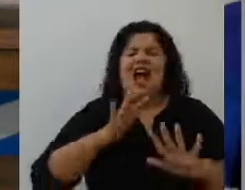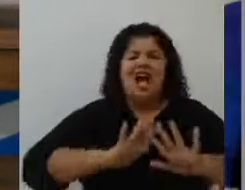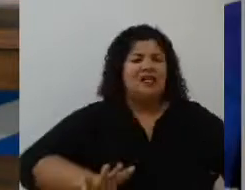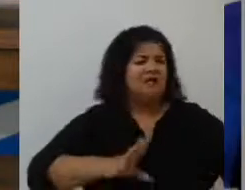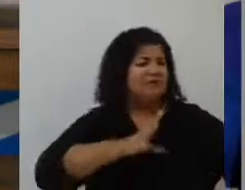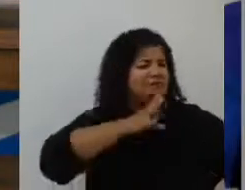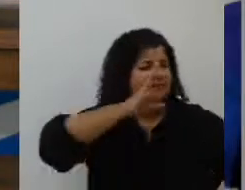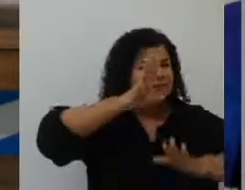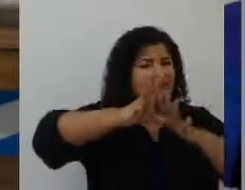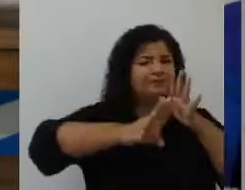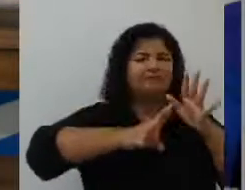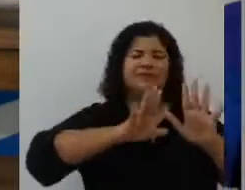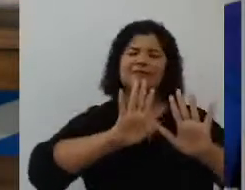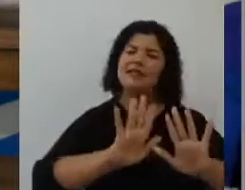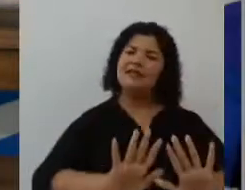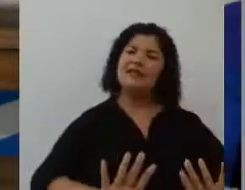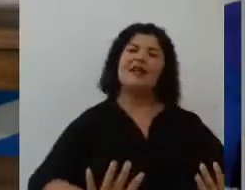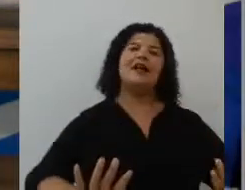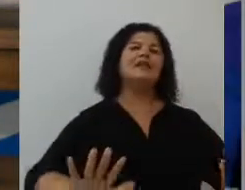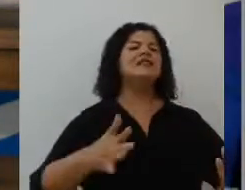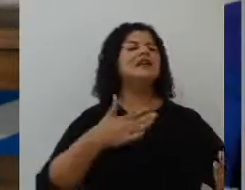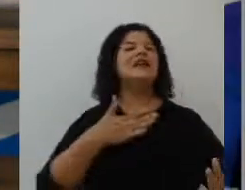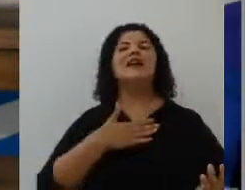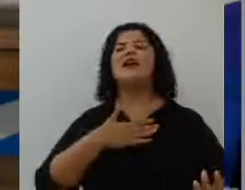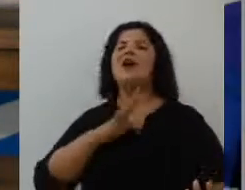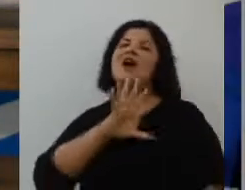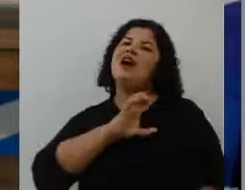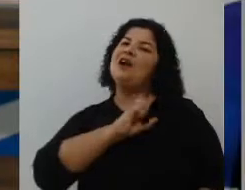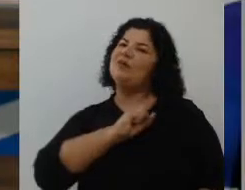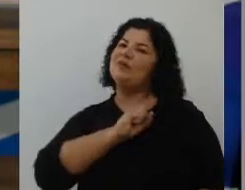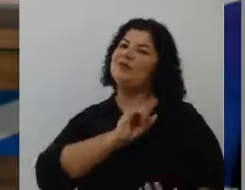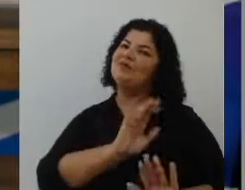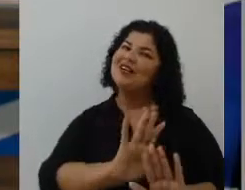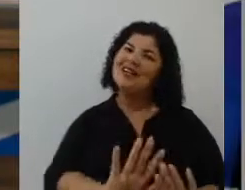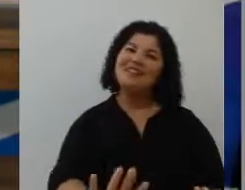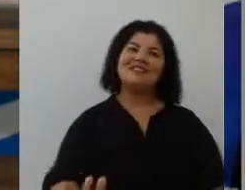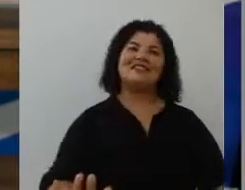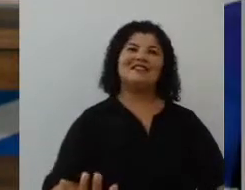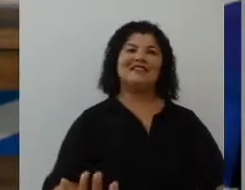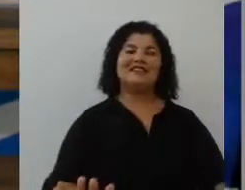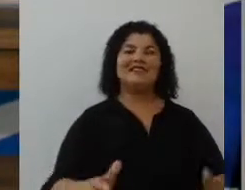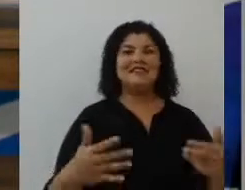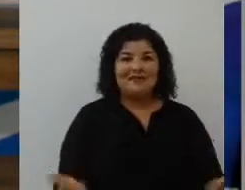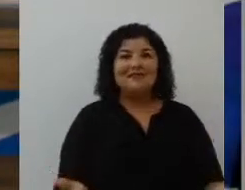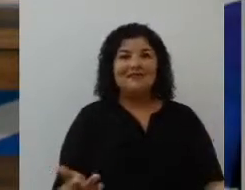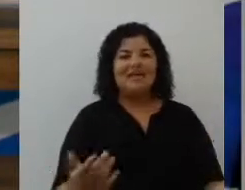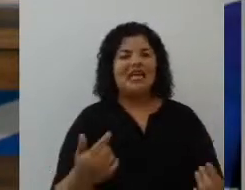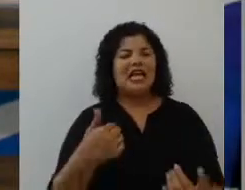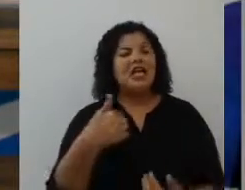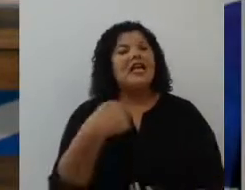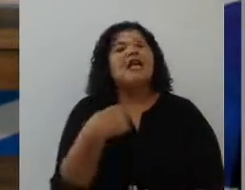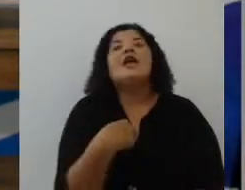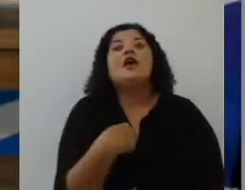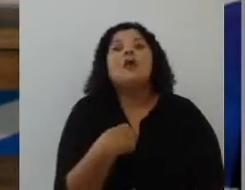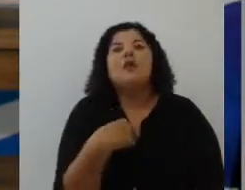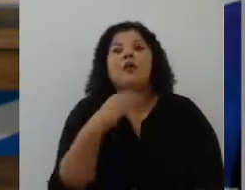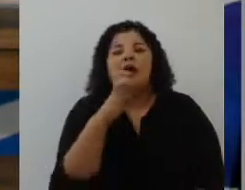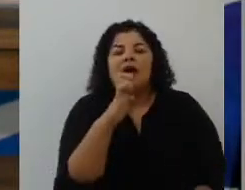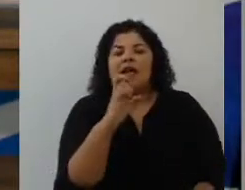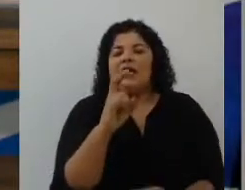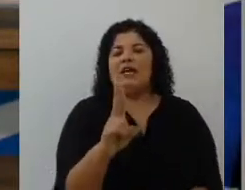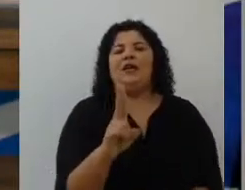de ser, mas é assim que eu sei te amar. Então perceba, esse eu, essa presença